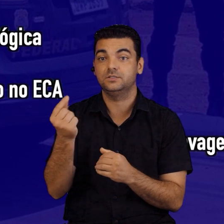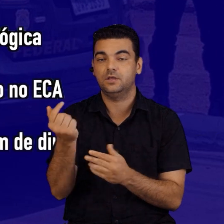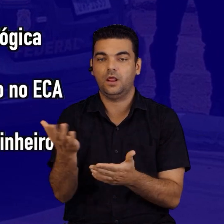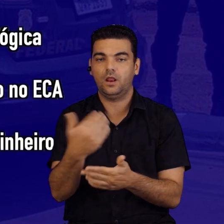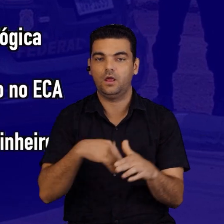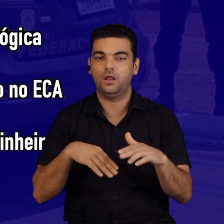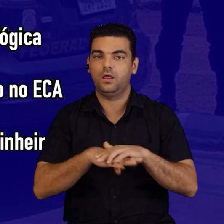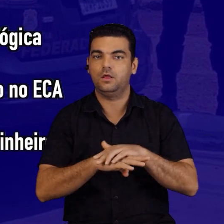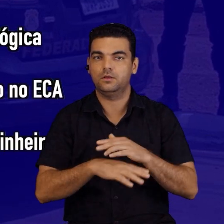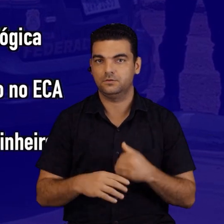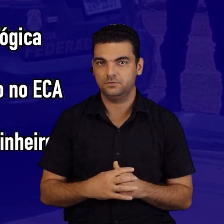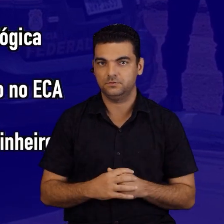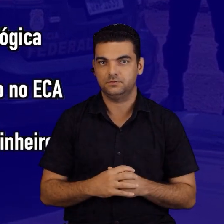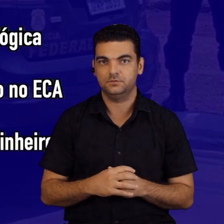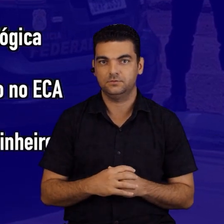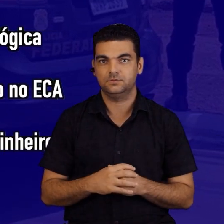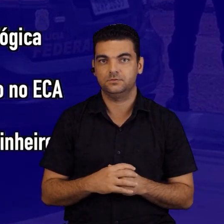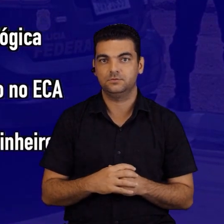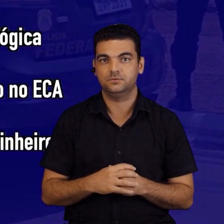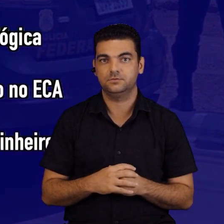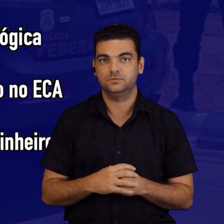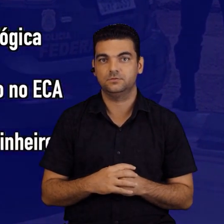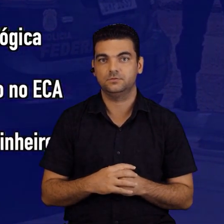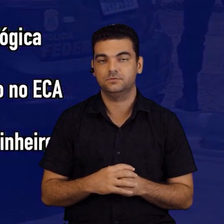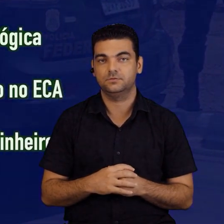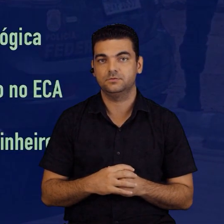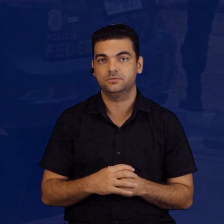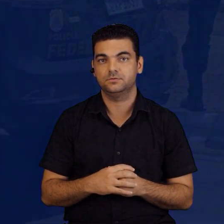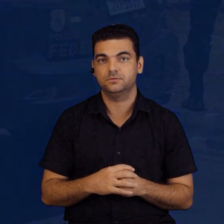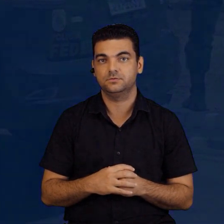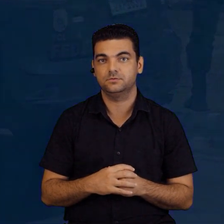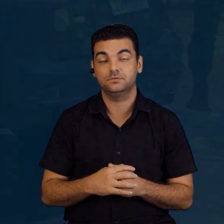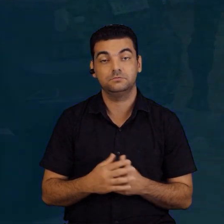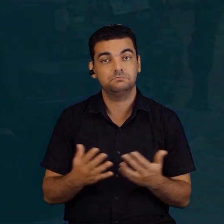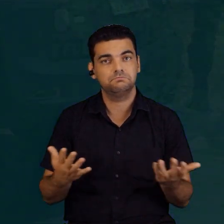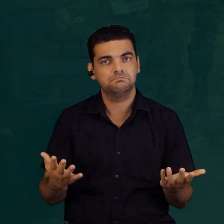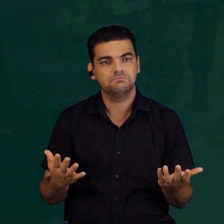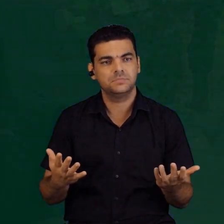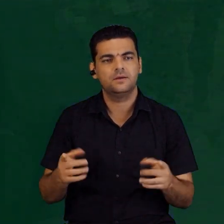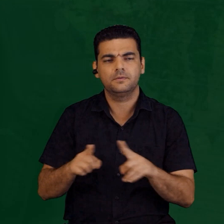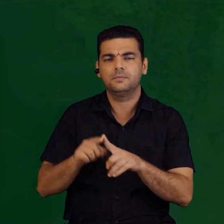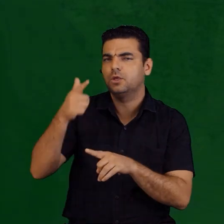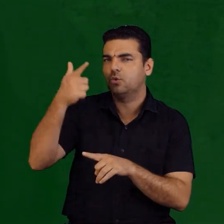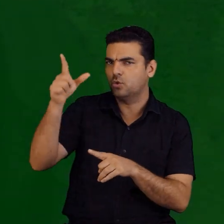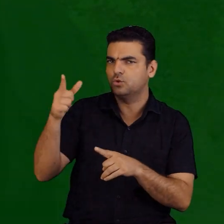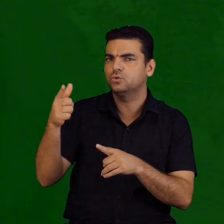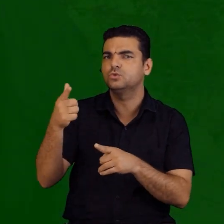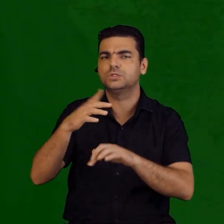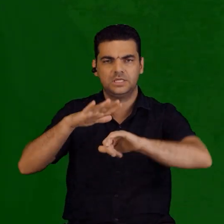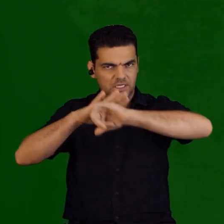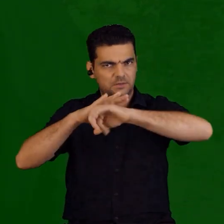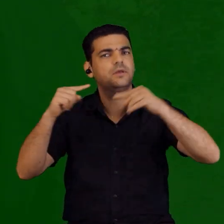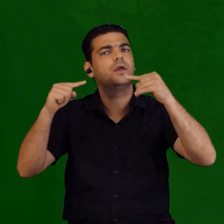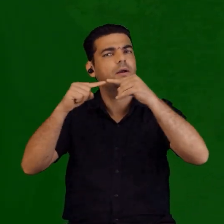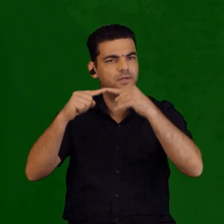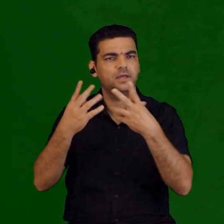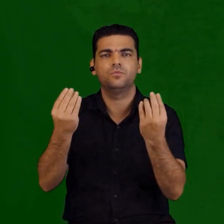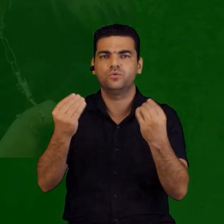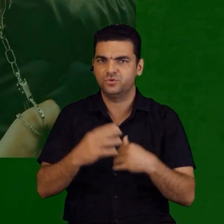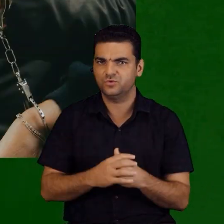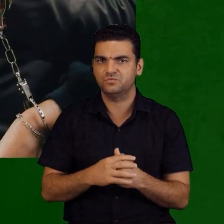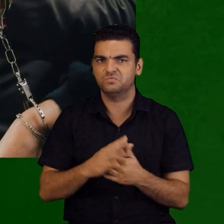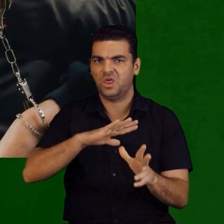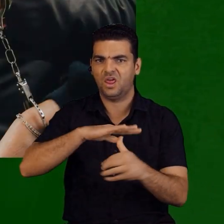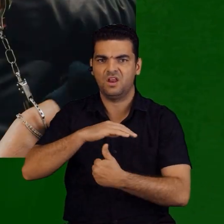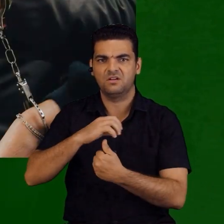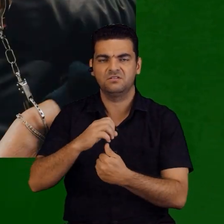Adolescente, lavagem de dinheiro. Fundo verde. Sequência de imagens. Além disso, outros crimes completam essa Na lista,